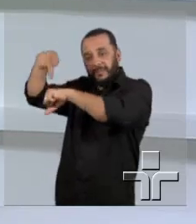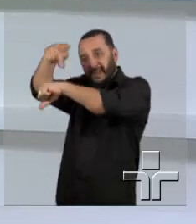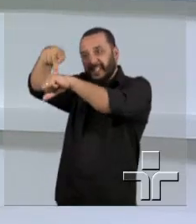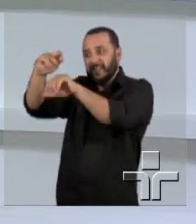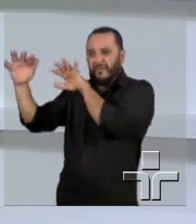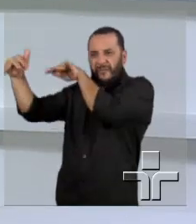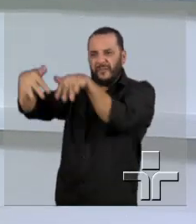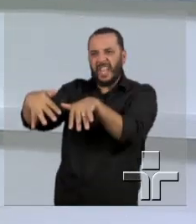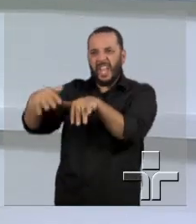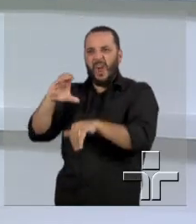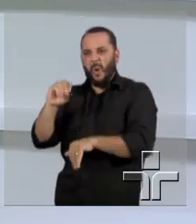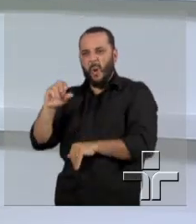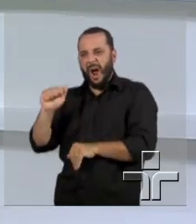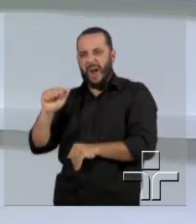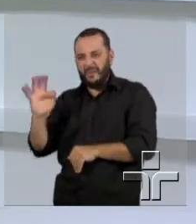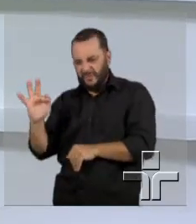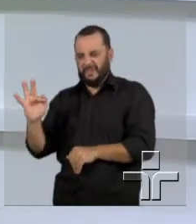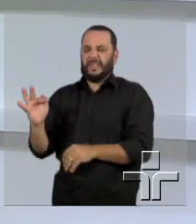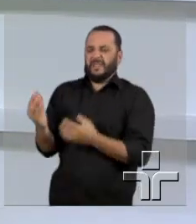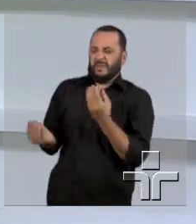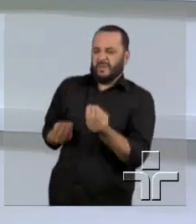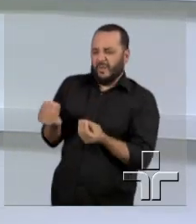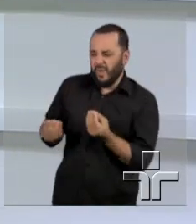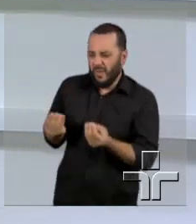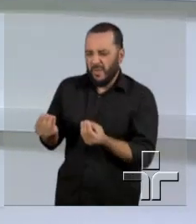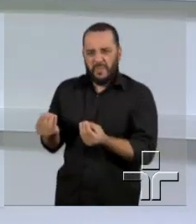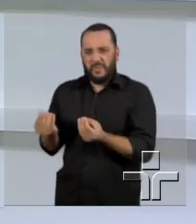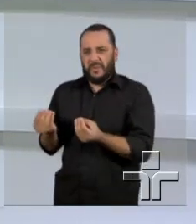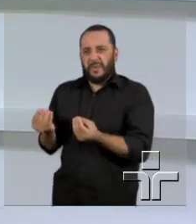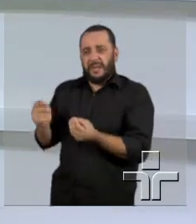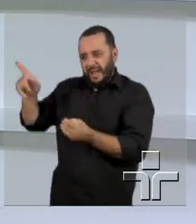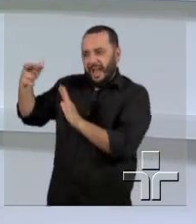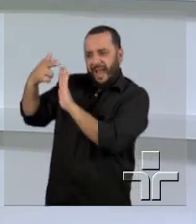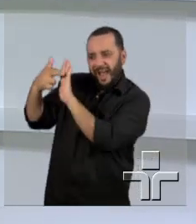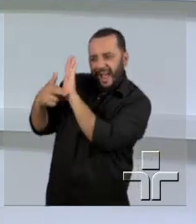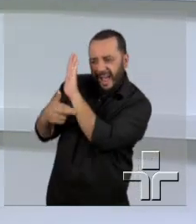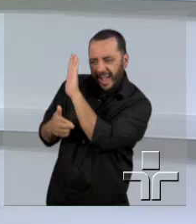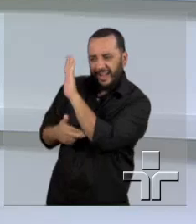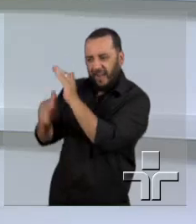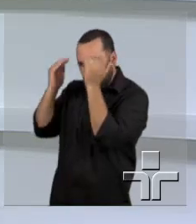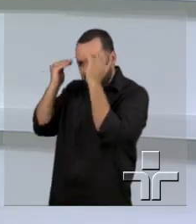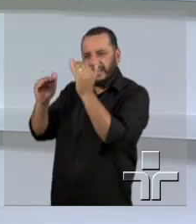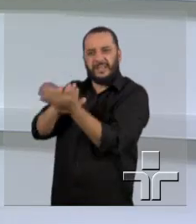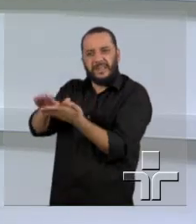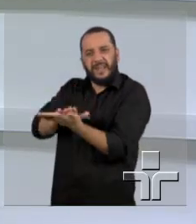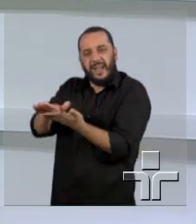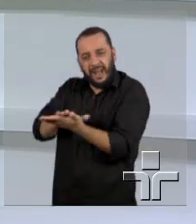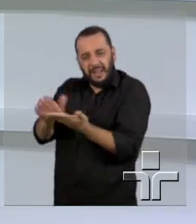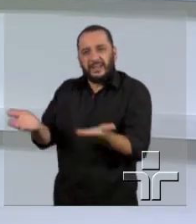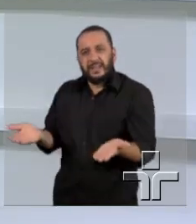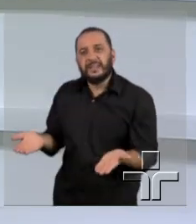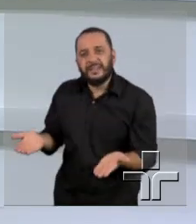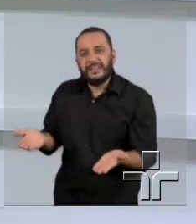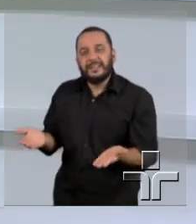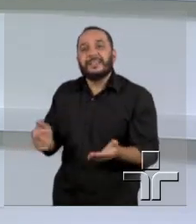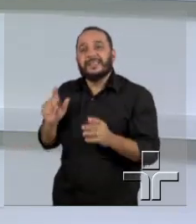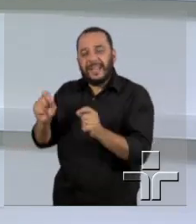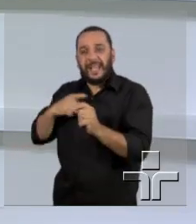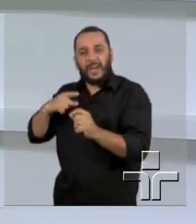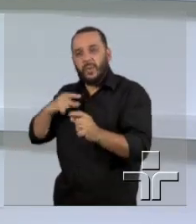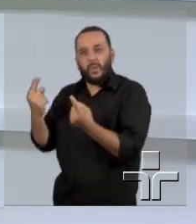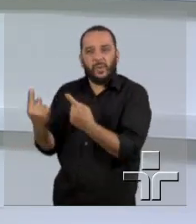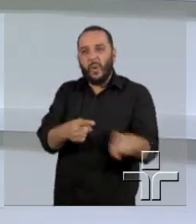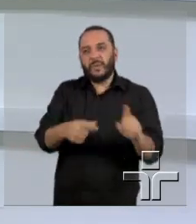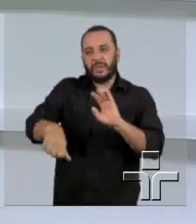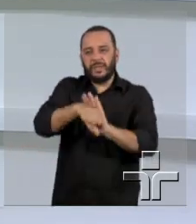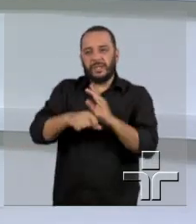exterior? Nós não estamos cumprindo os tratados internacionais, o qual o Brasil é signatário, de combater o crime